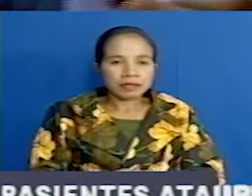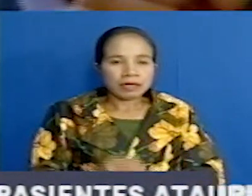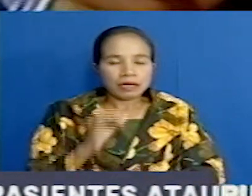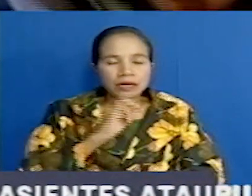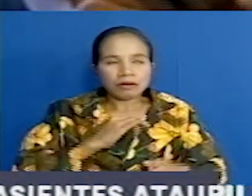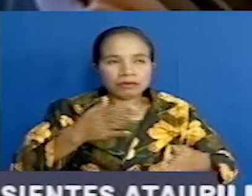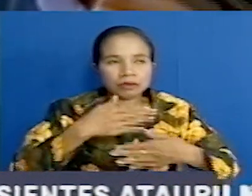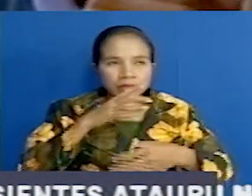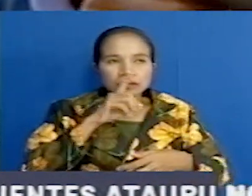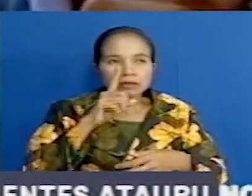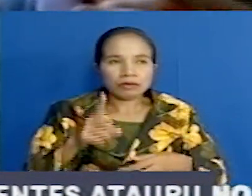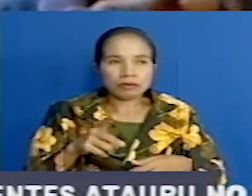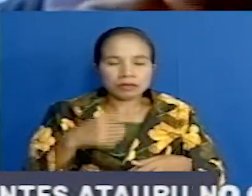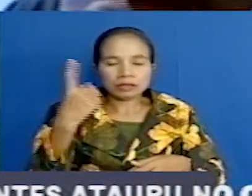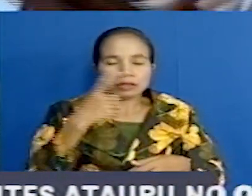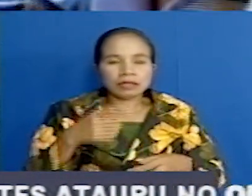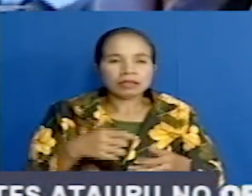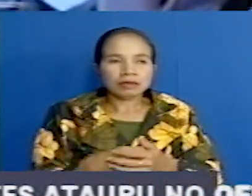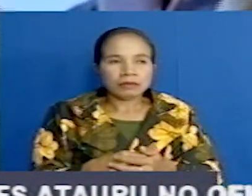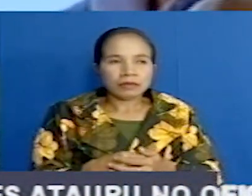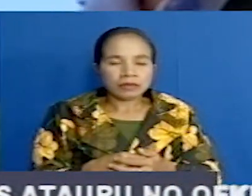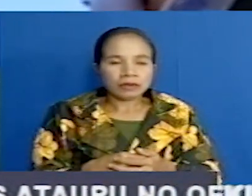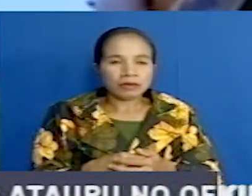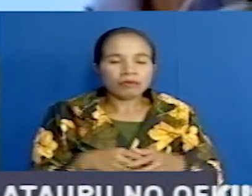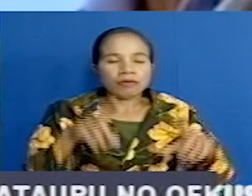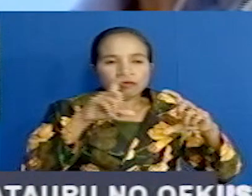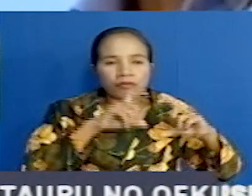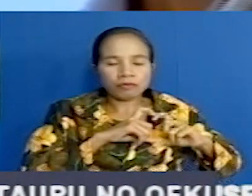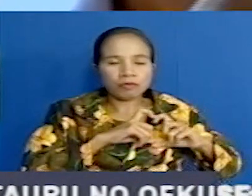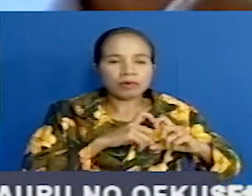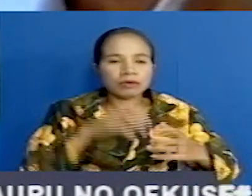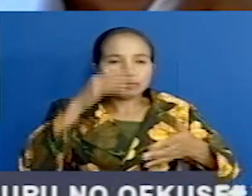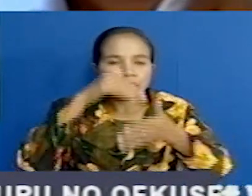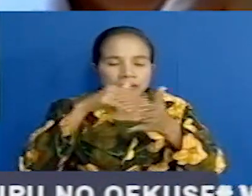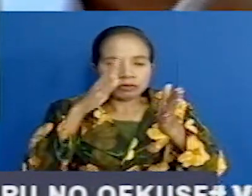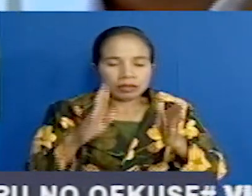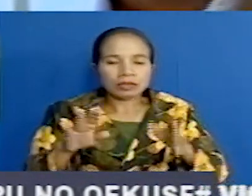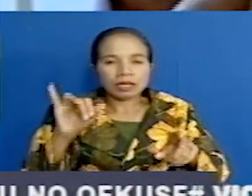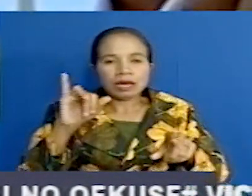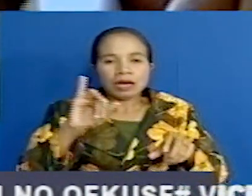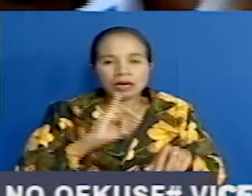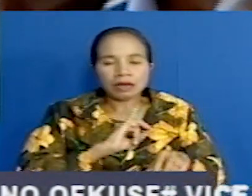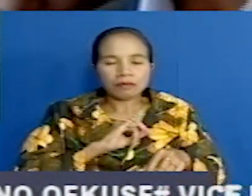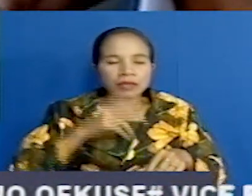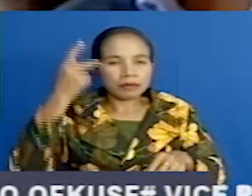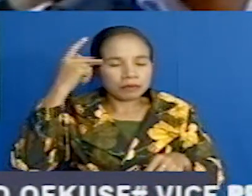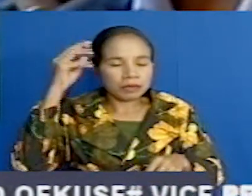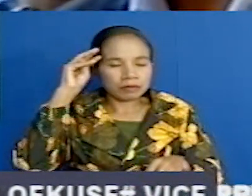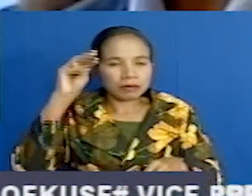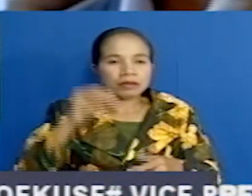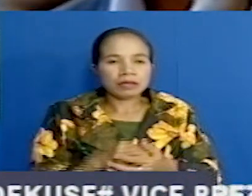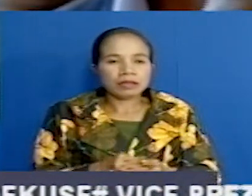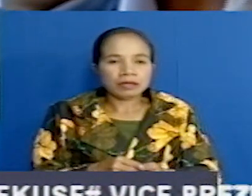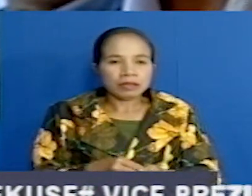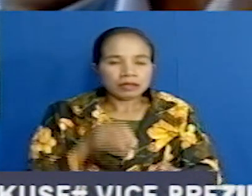ao sempre foram jovens e estudantes. Ama que o primeiro-ministro Kari, ao tal Osambot,